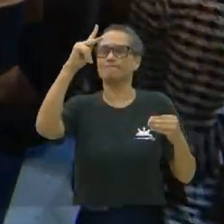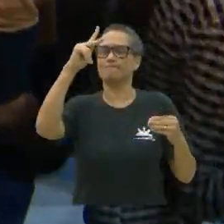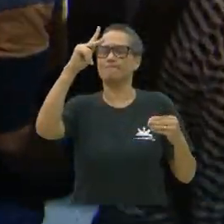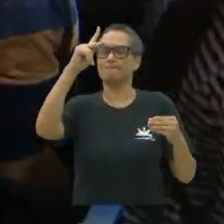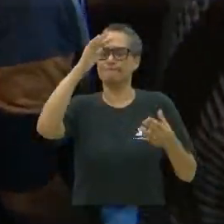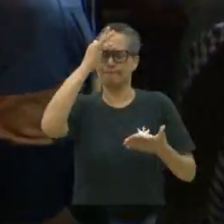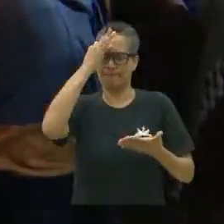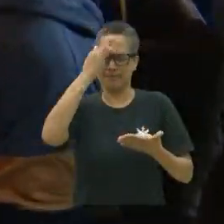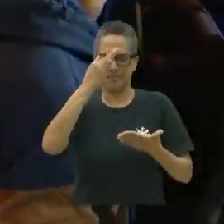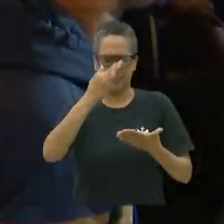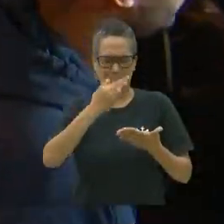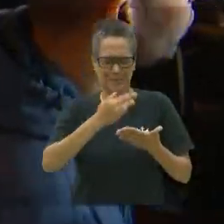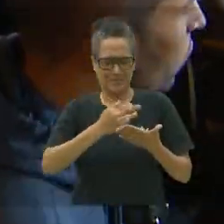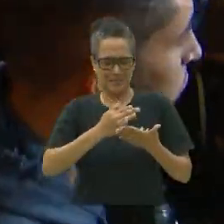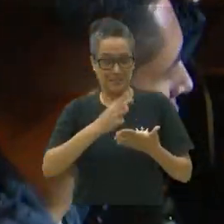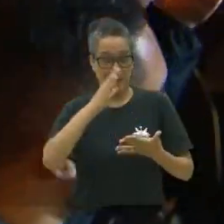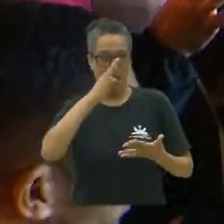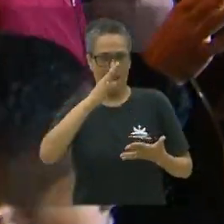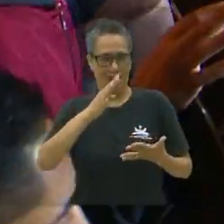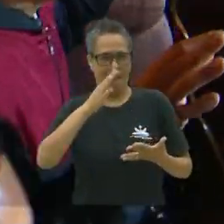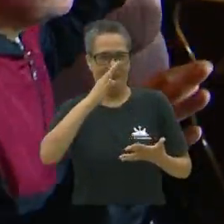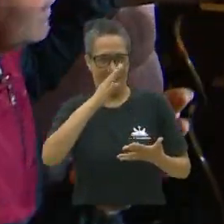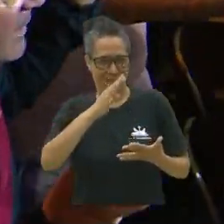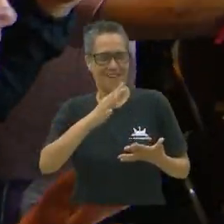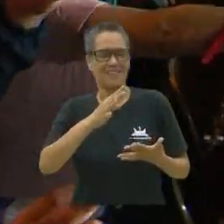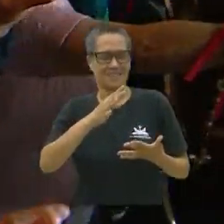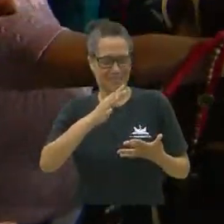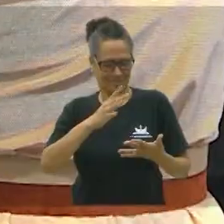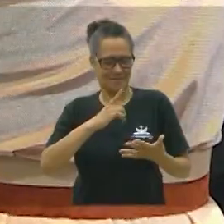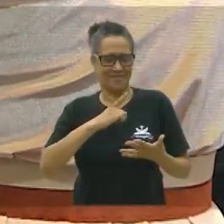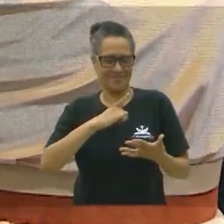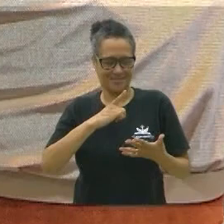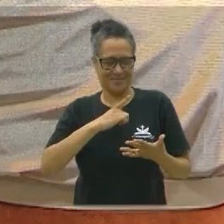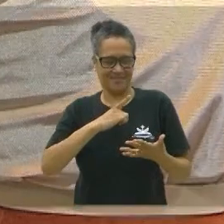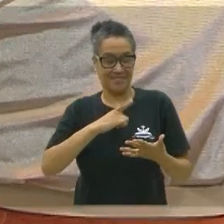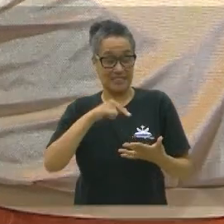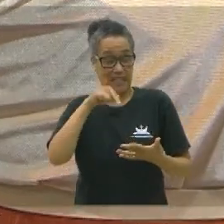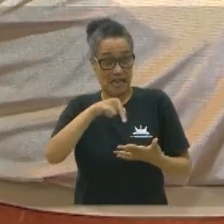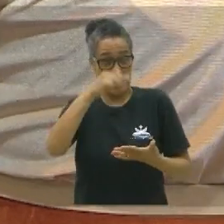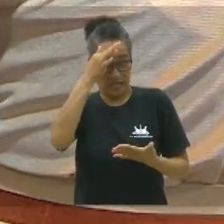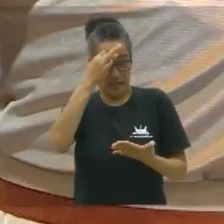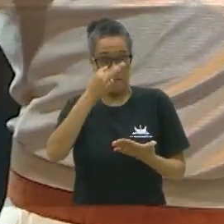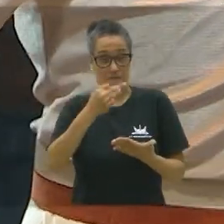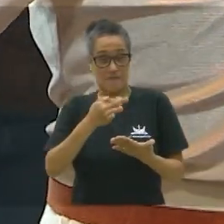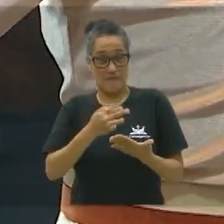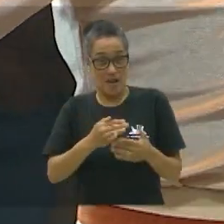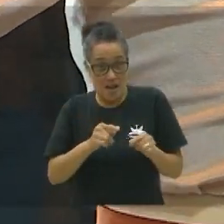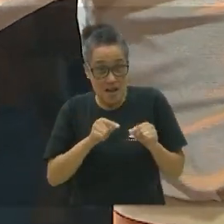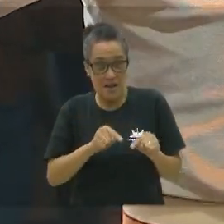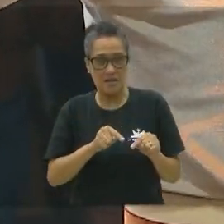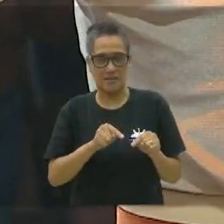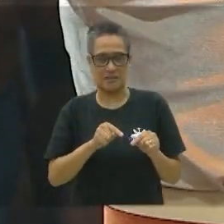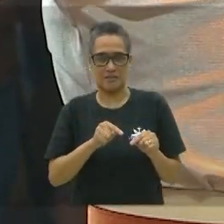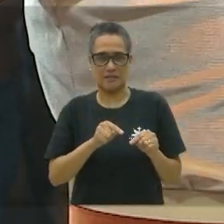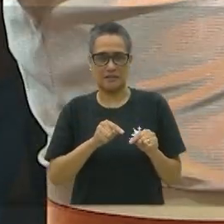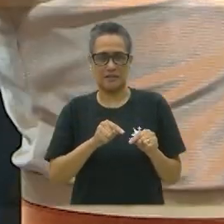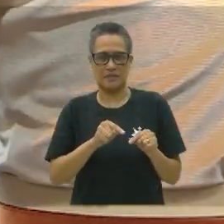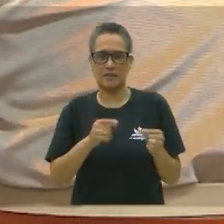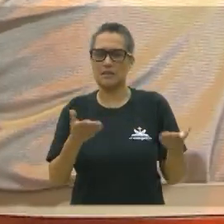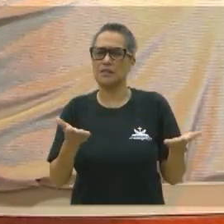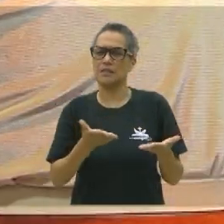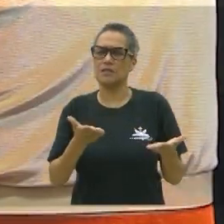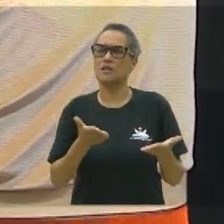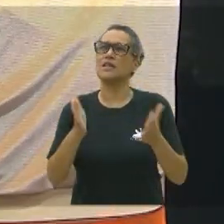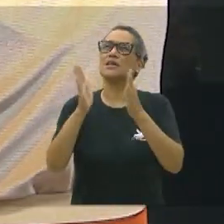fé ousada, e a uma fé ousada. É com essa fé, é com essa fé que agora